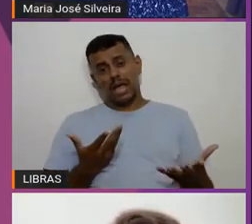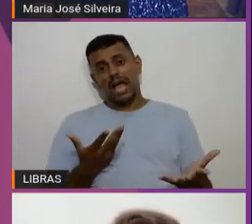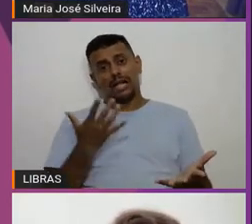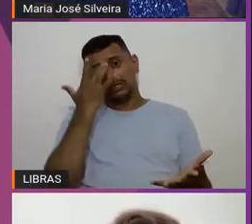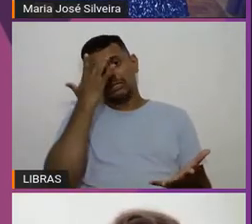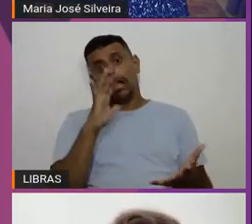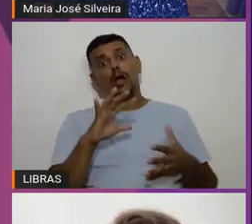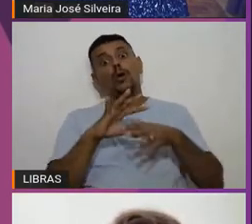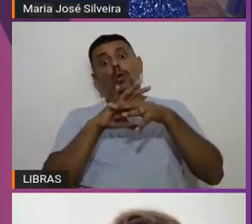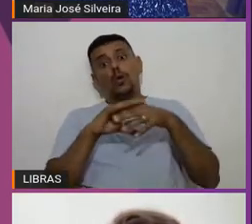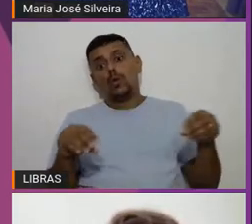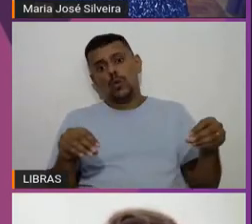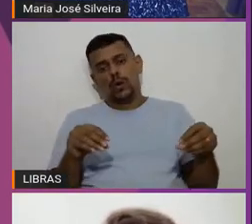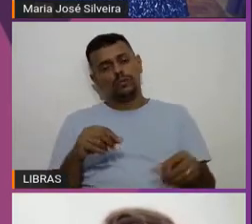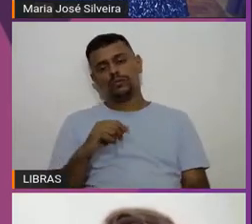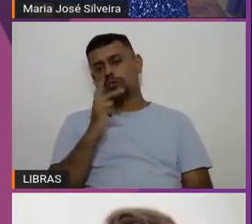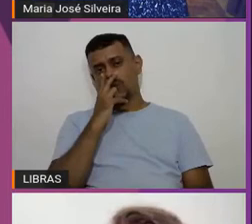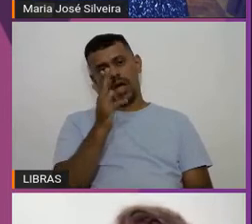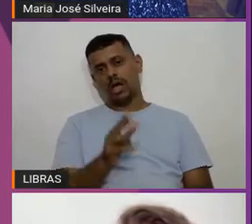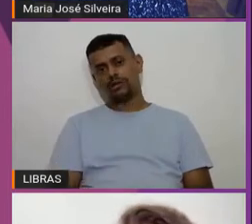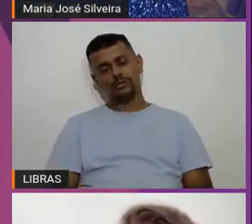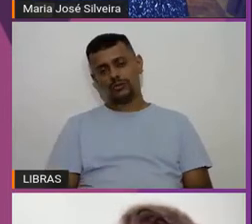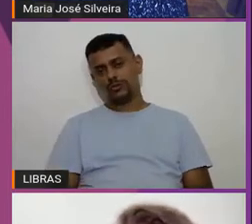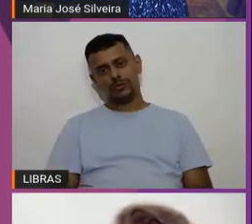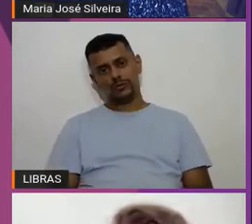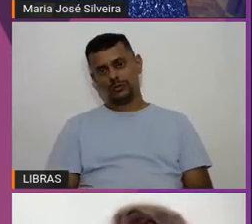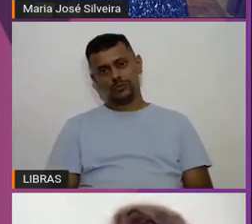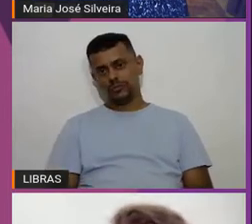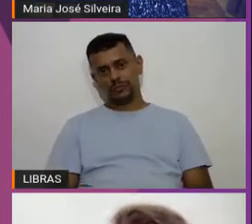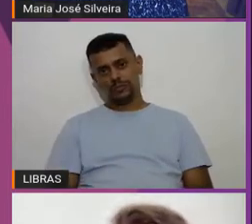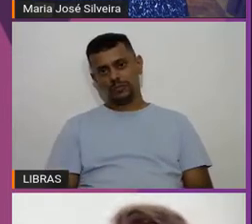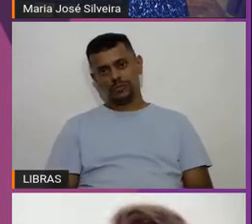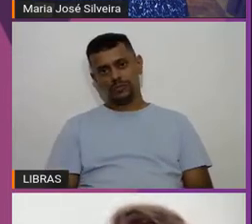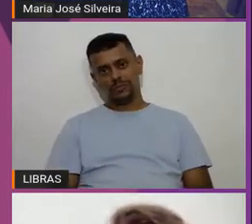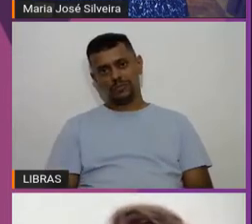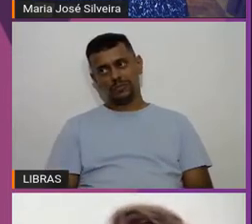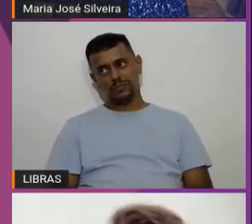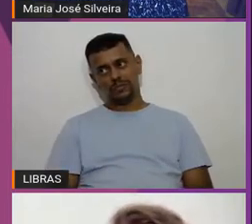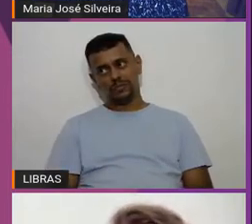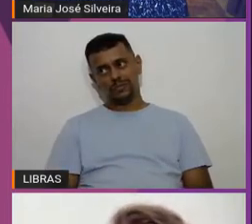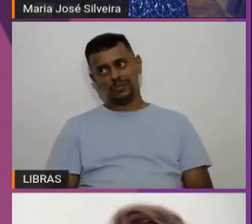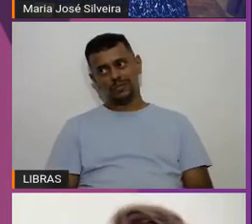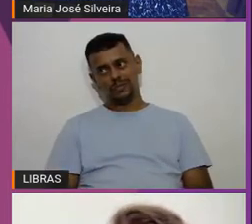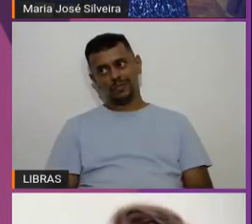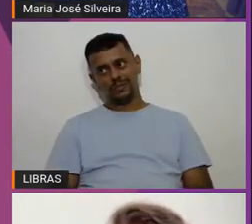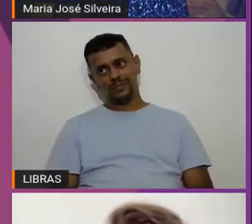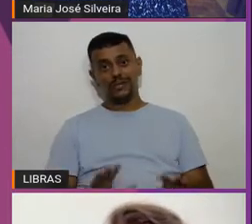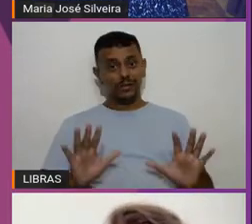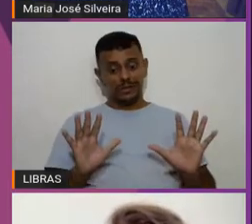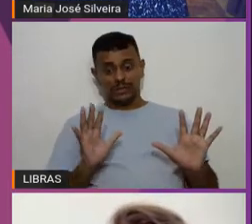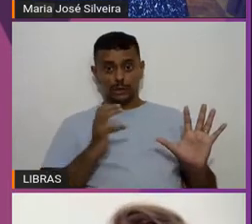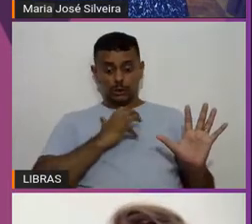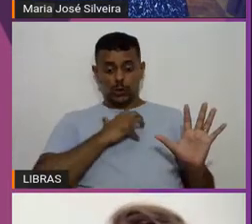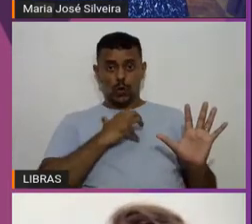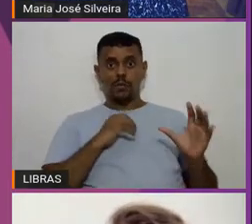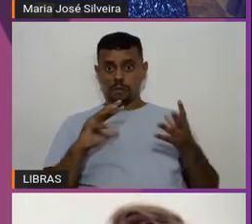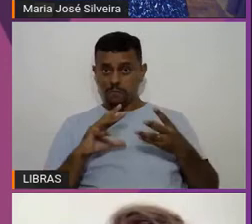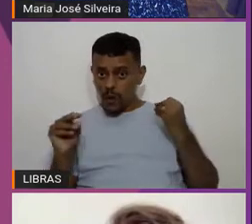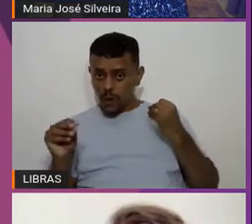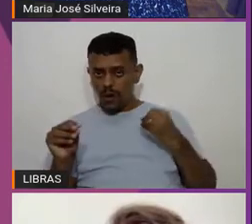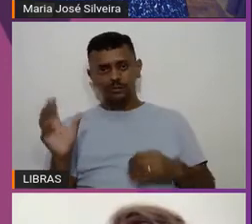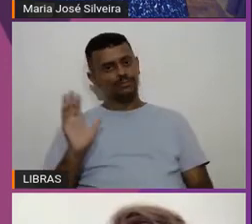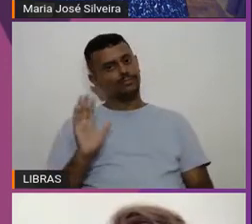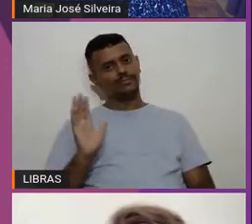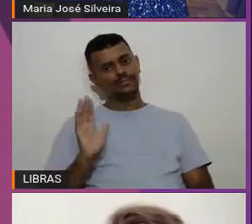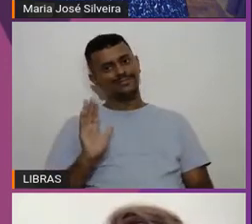cura exatamente entendeu que os sintomas não vão embora aí você